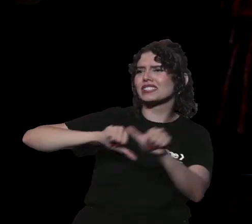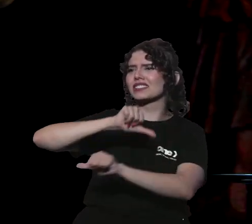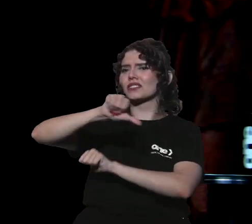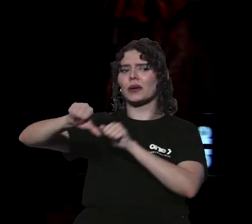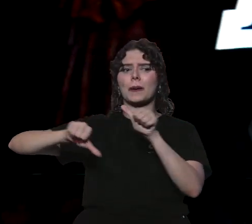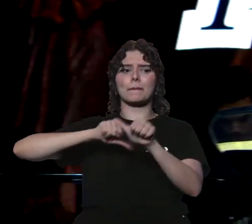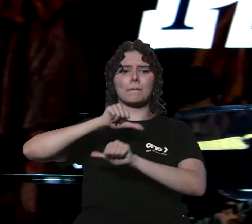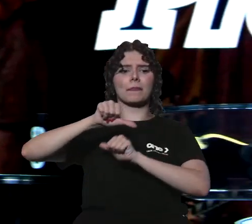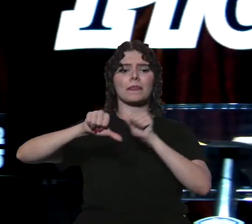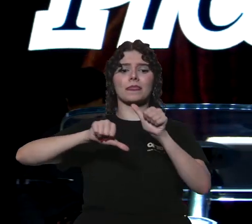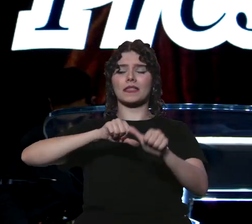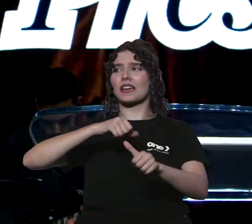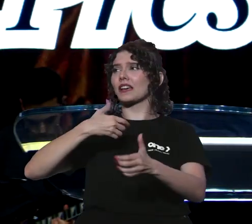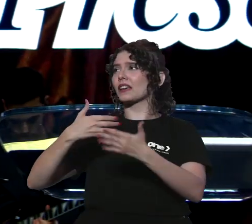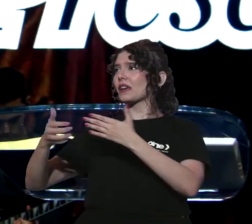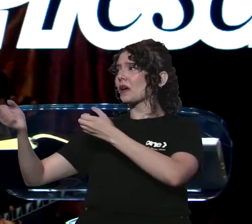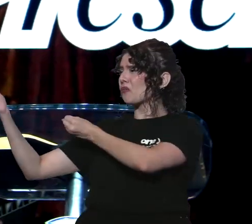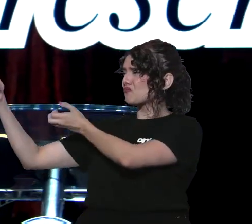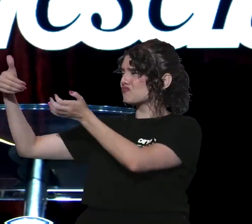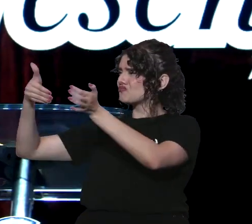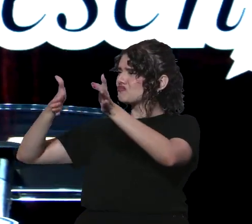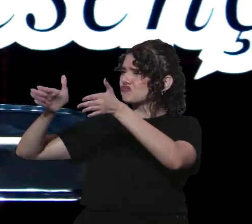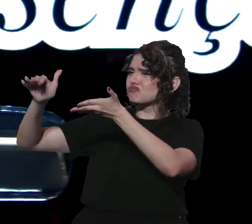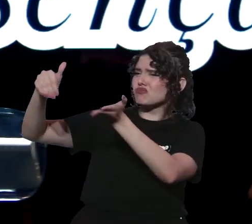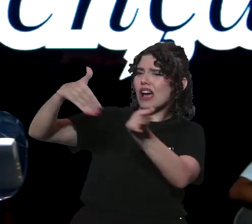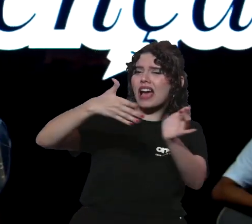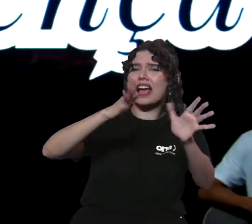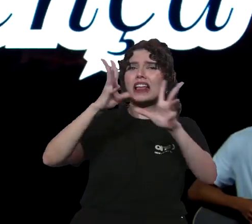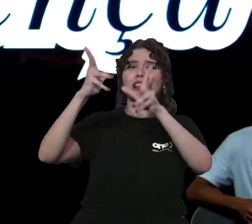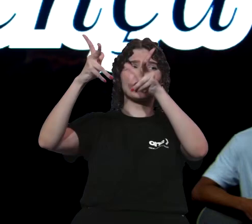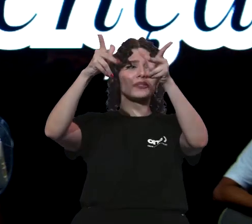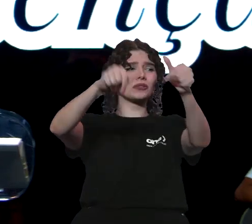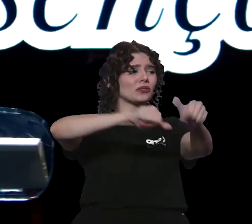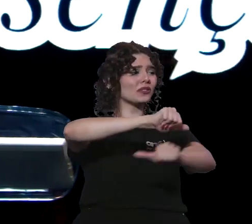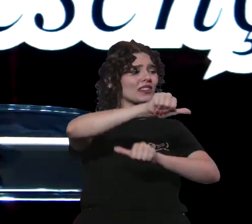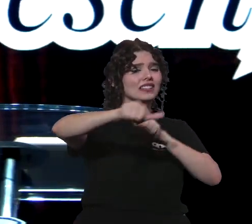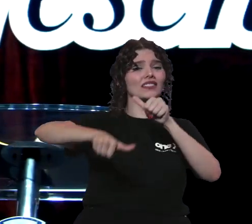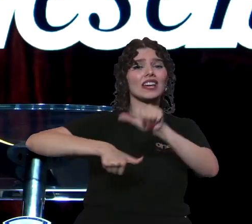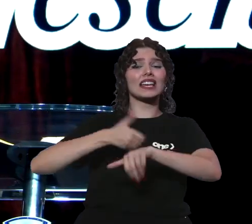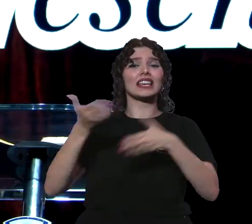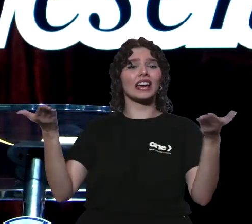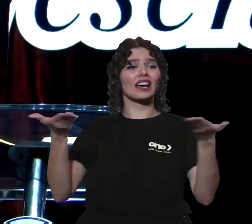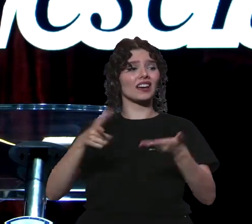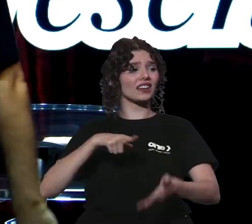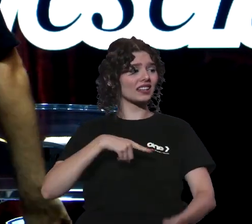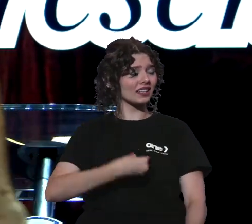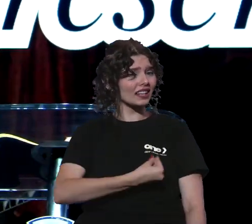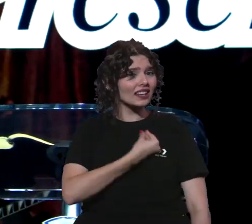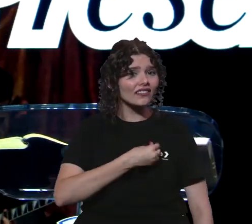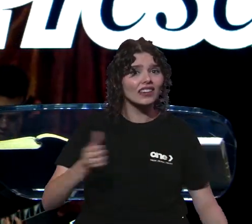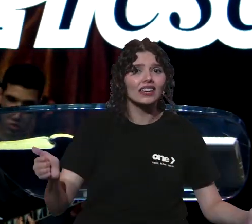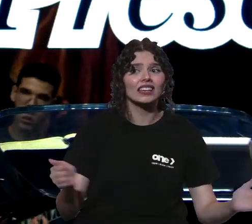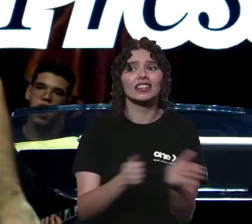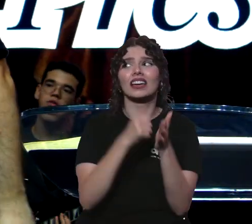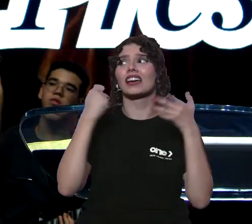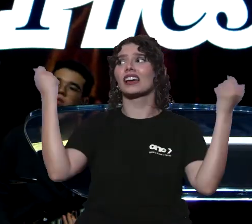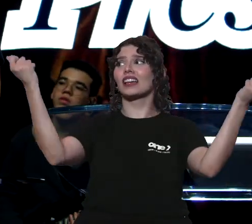transformado. Aonde o rio de Deus passar, tudo viverá. Aleluia.